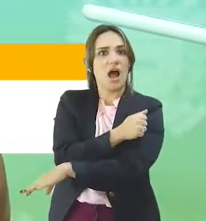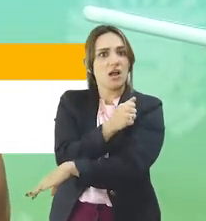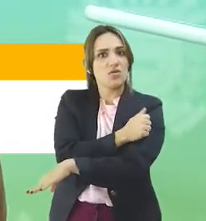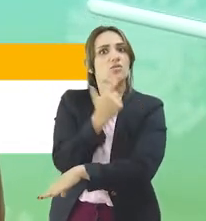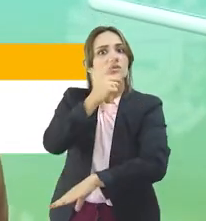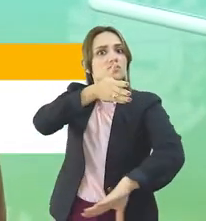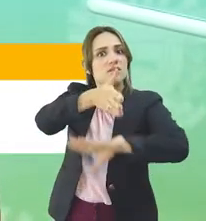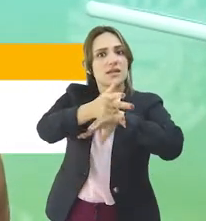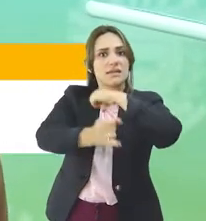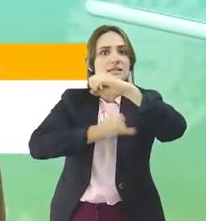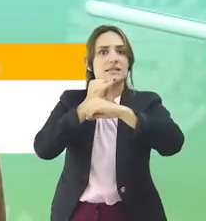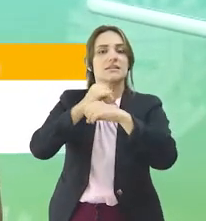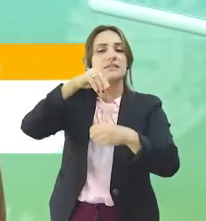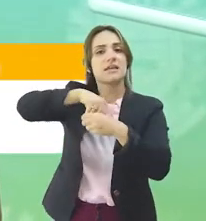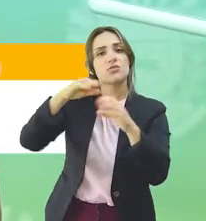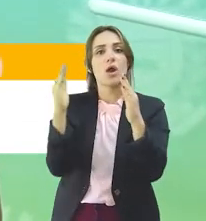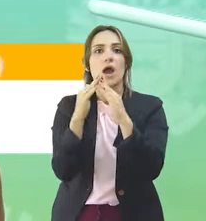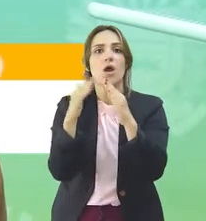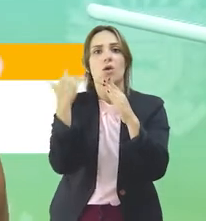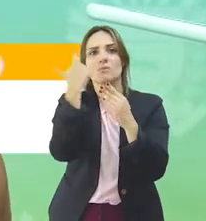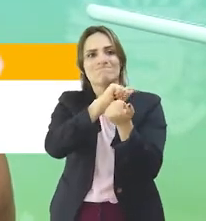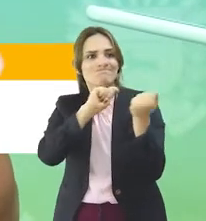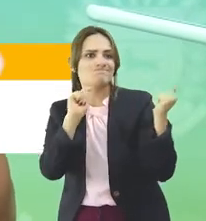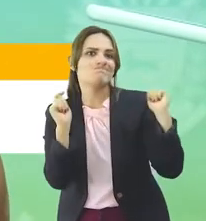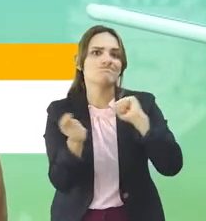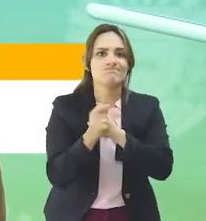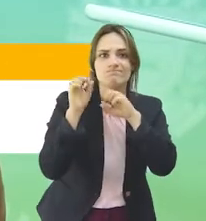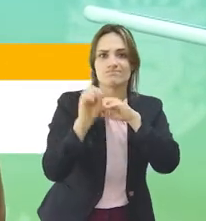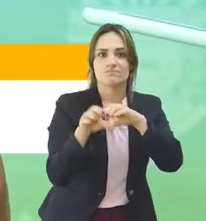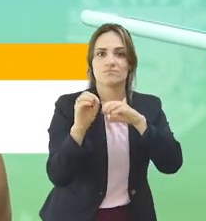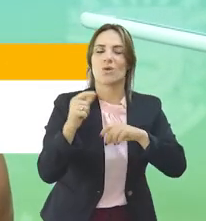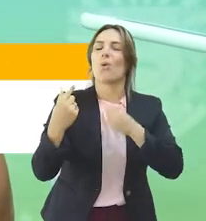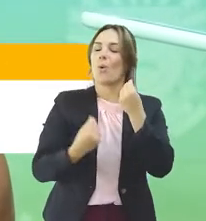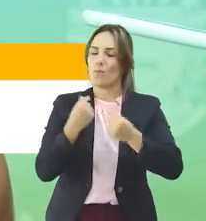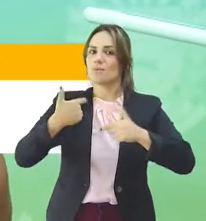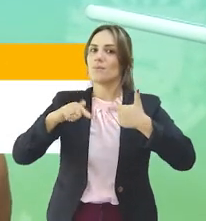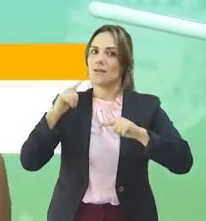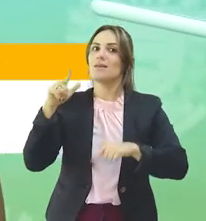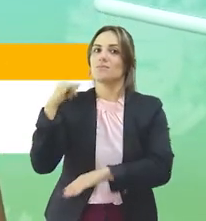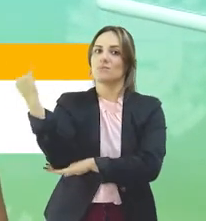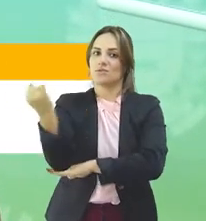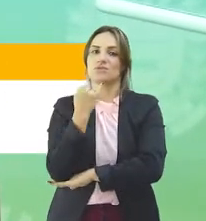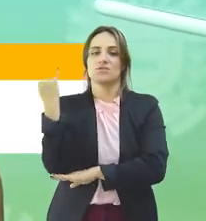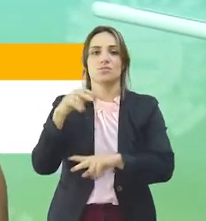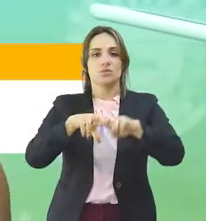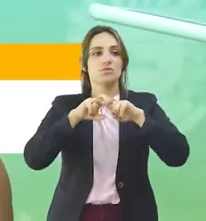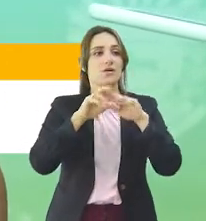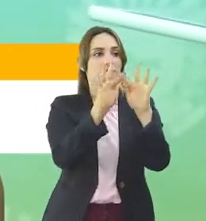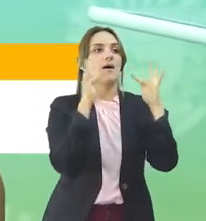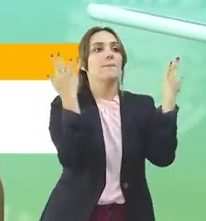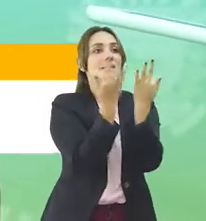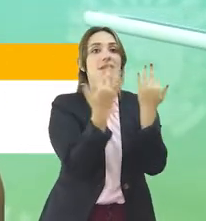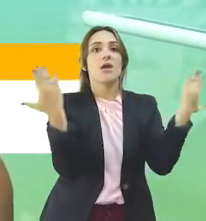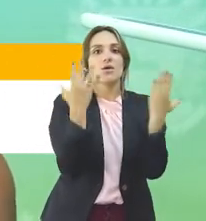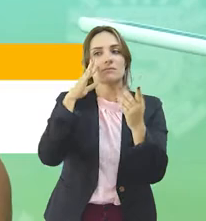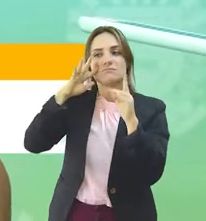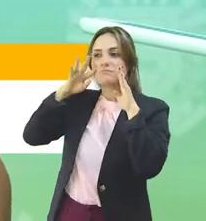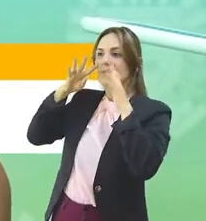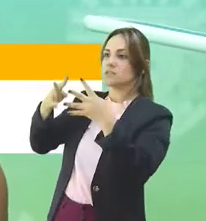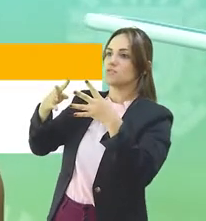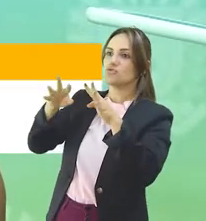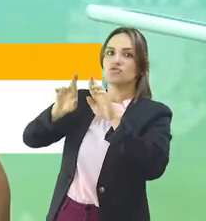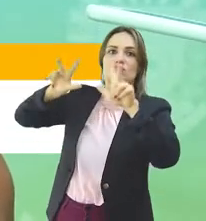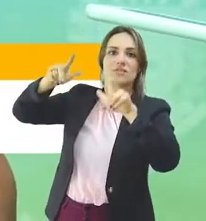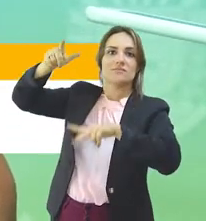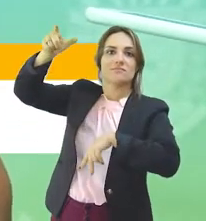famílias, entraram dentro das casas desses alunos, então puderam mostrar um pouco do seu trabalho, e hoje a gente percebe que as famílias têm um